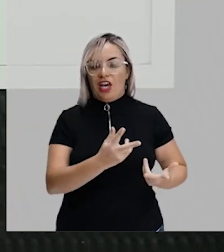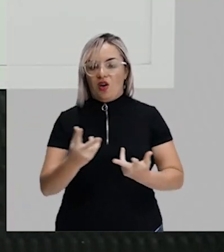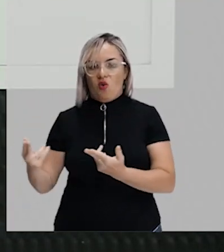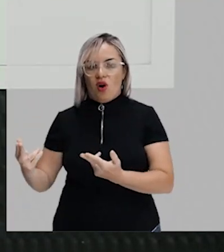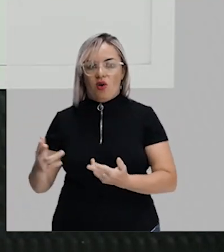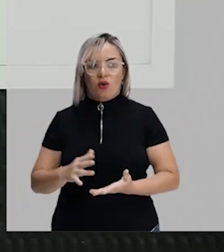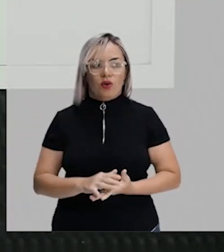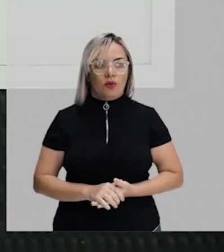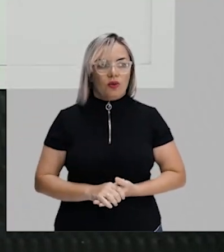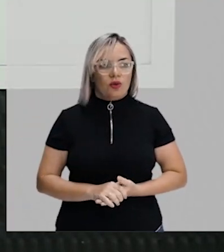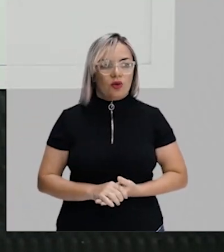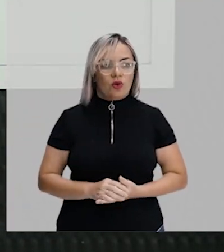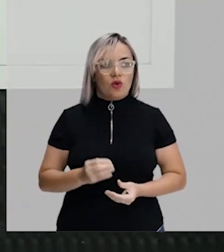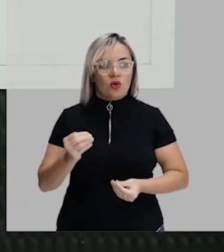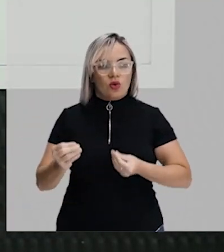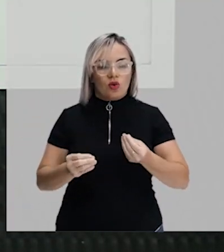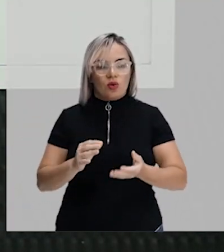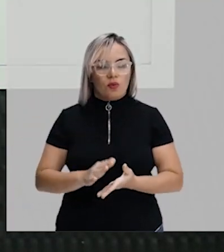o 2, ó,